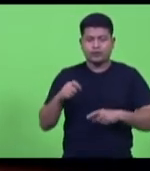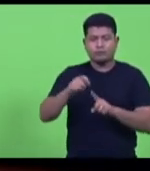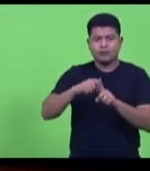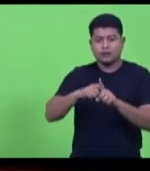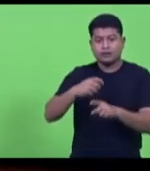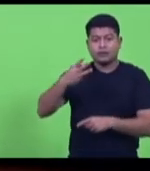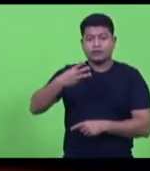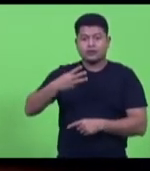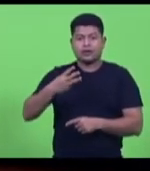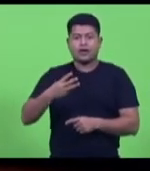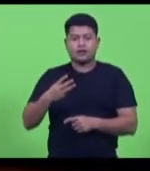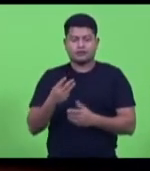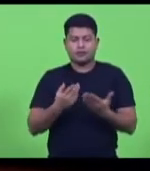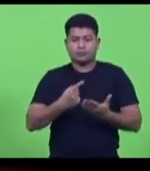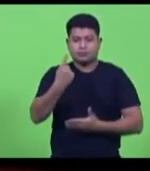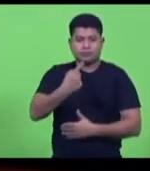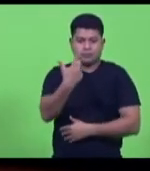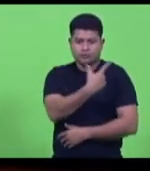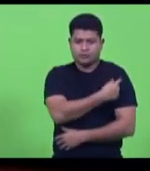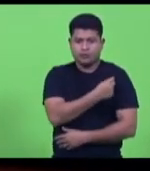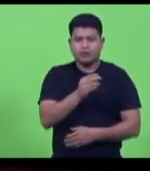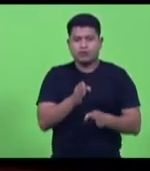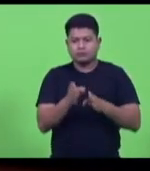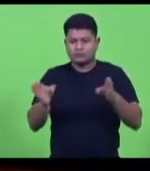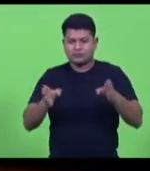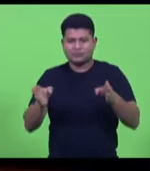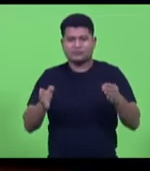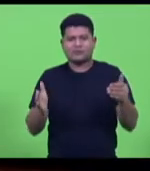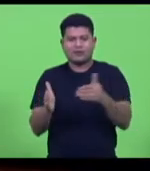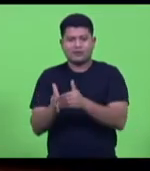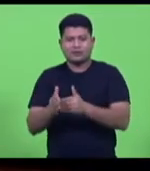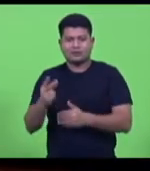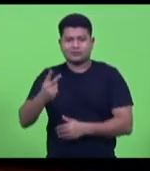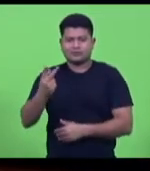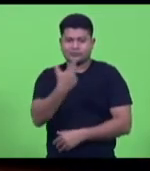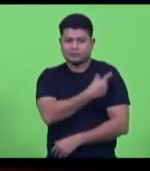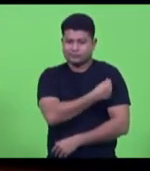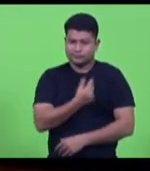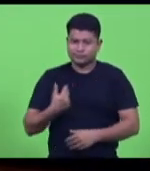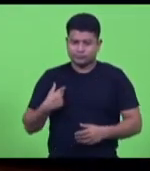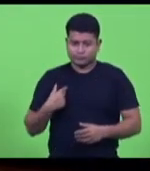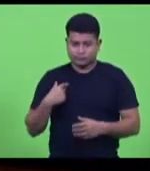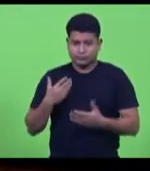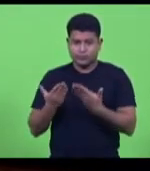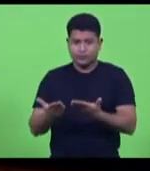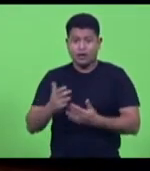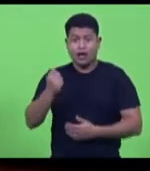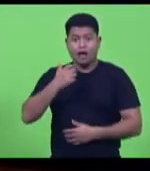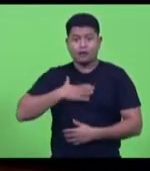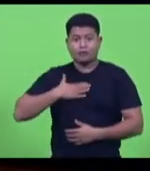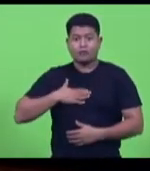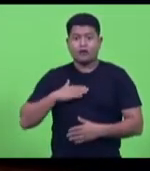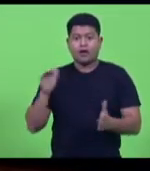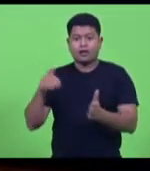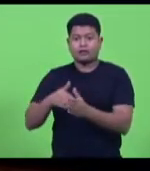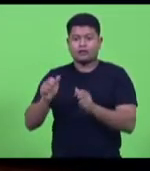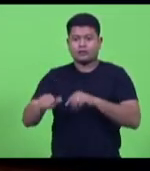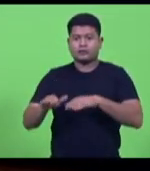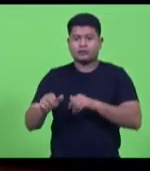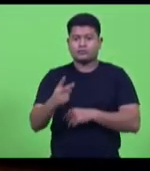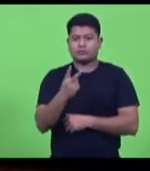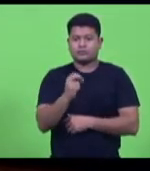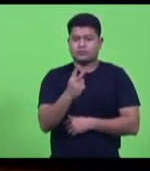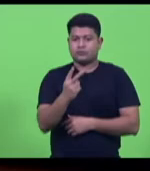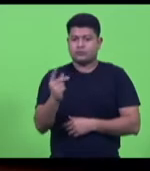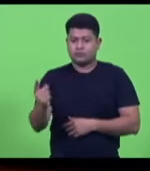da primeira e da segunda dose, apenas em agosto e setembro de 2021 será possível que tomem a segunda